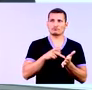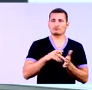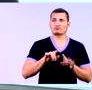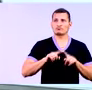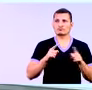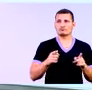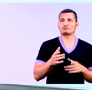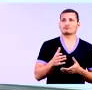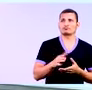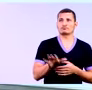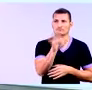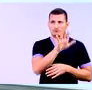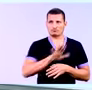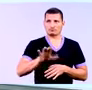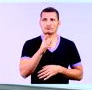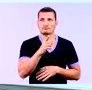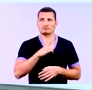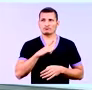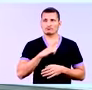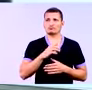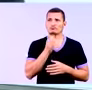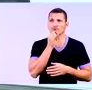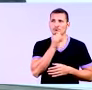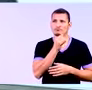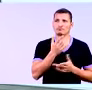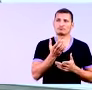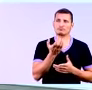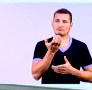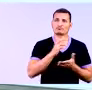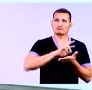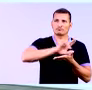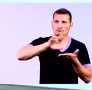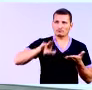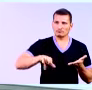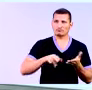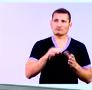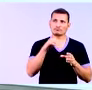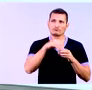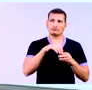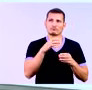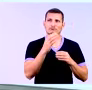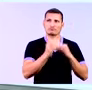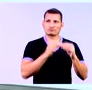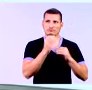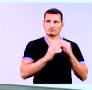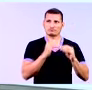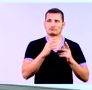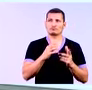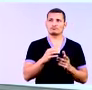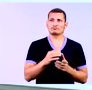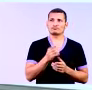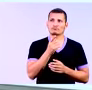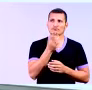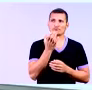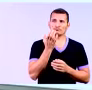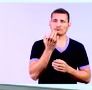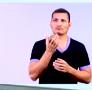tem uma situação em que você deseja executar diversos comandos na base de dados, né, e que você quer